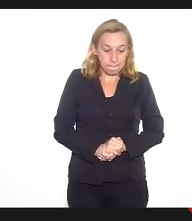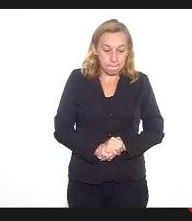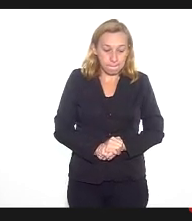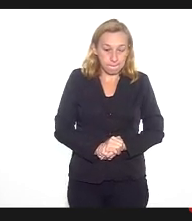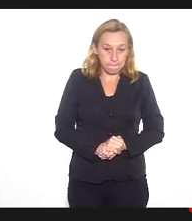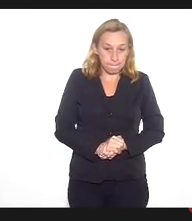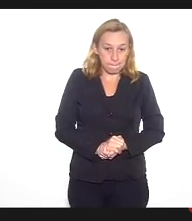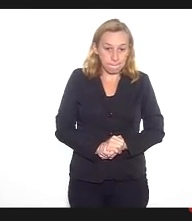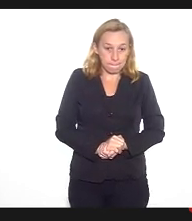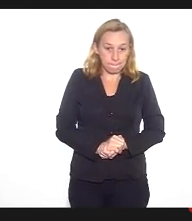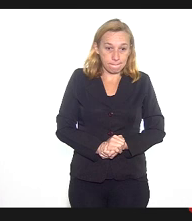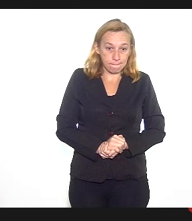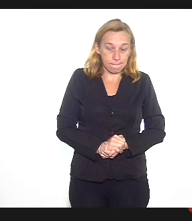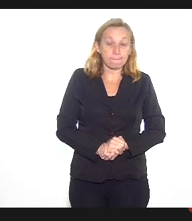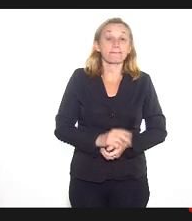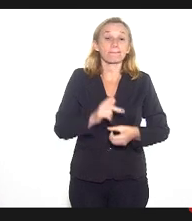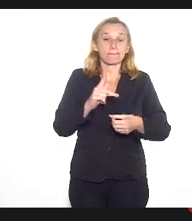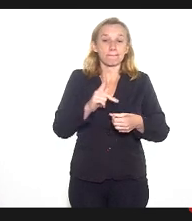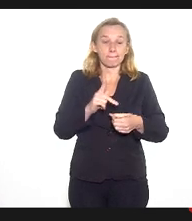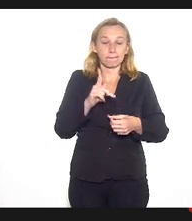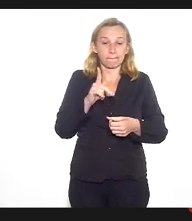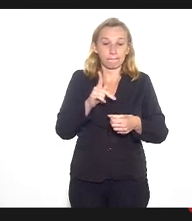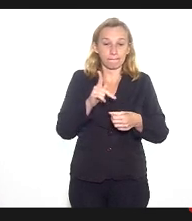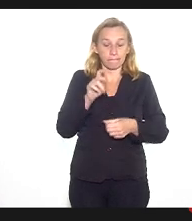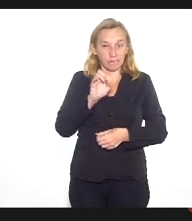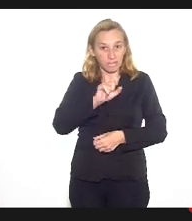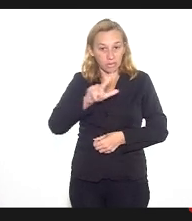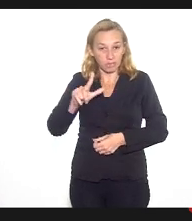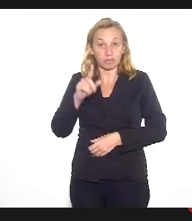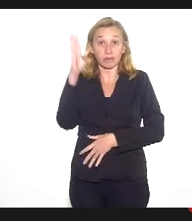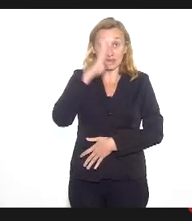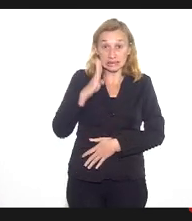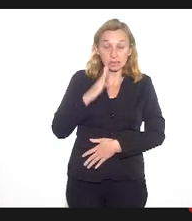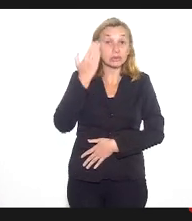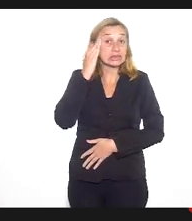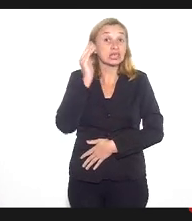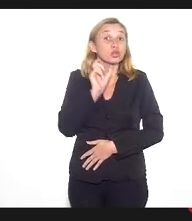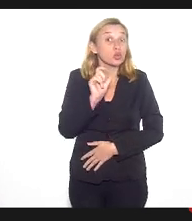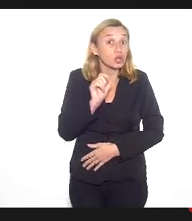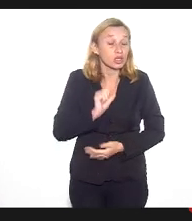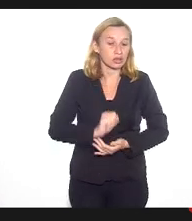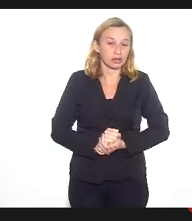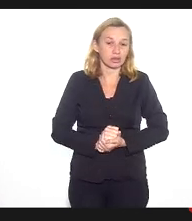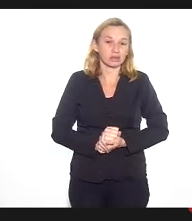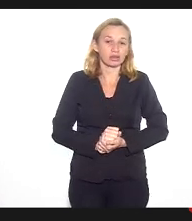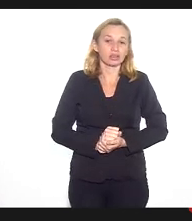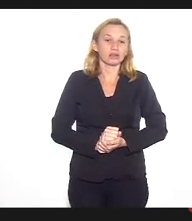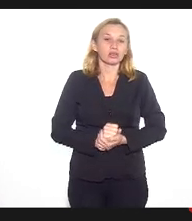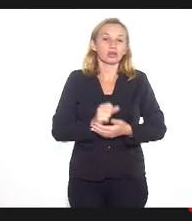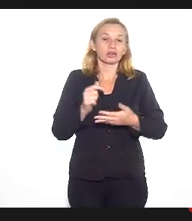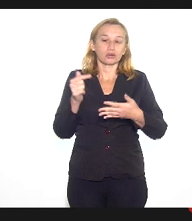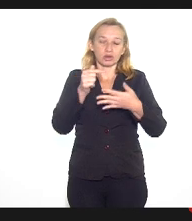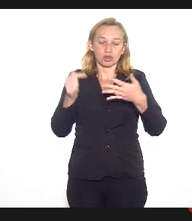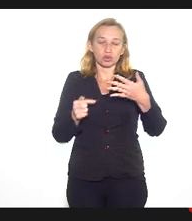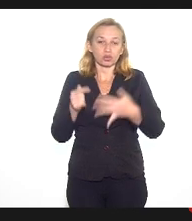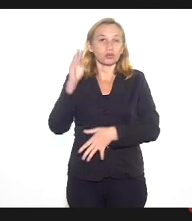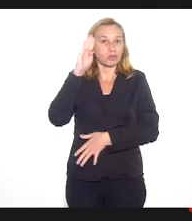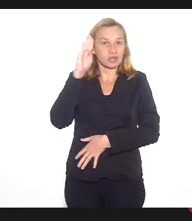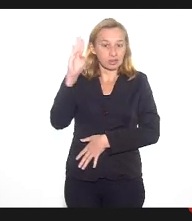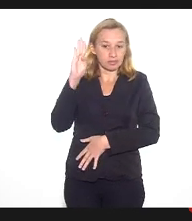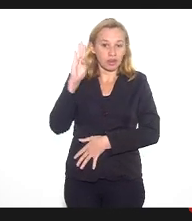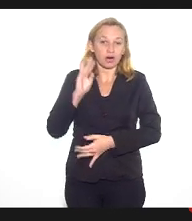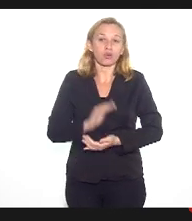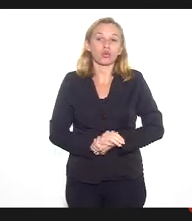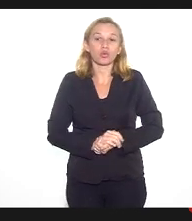isso, a Petrogal Brasil entende ter levantado os pontos principais, né, acerca